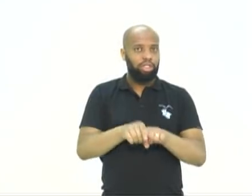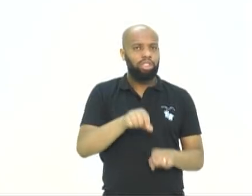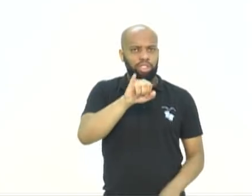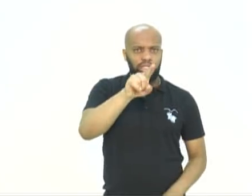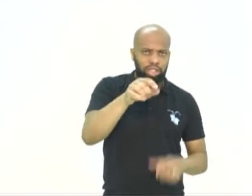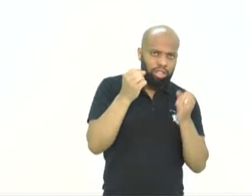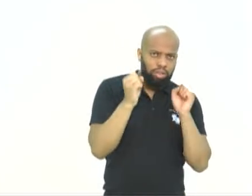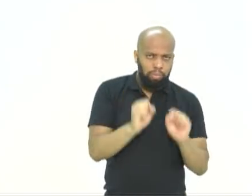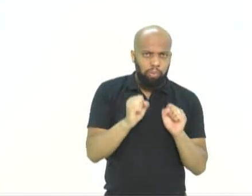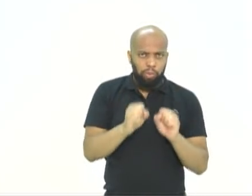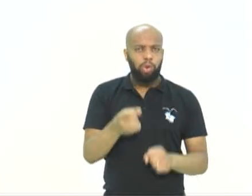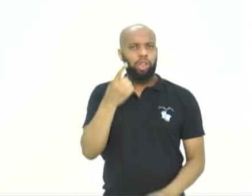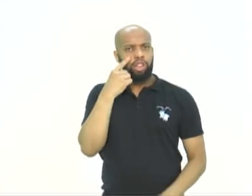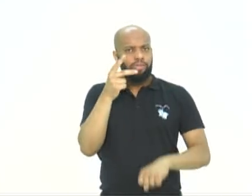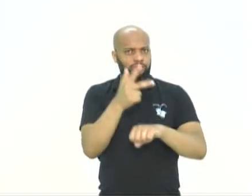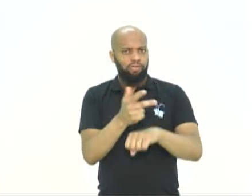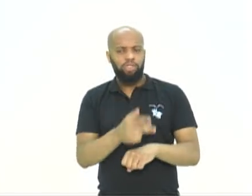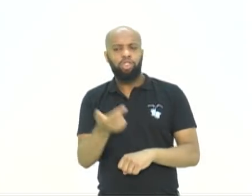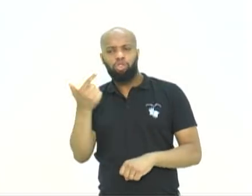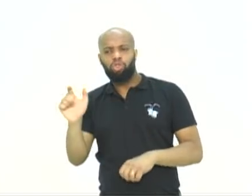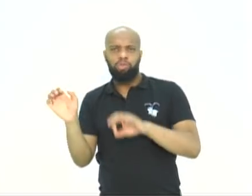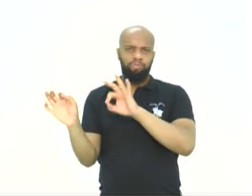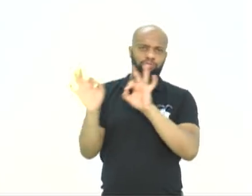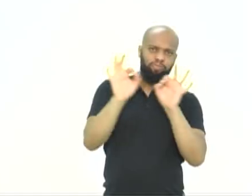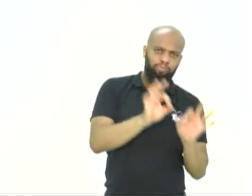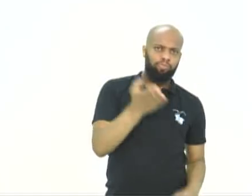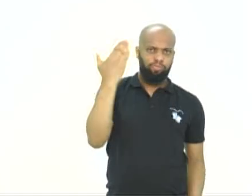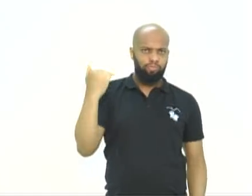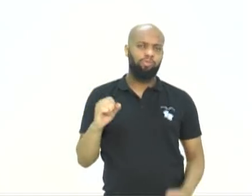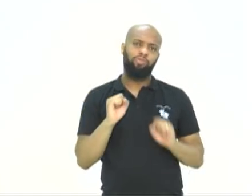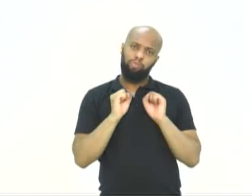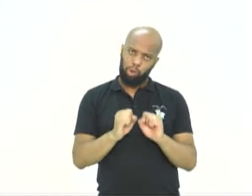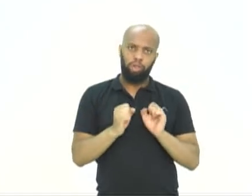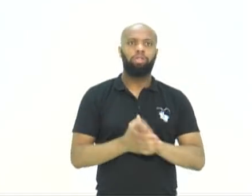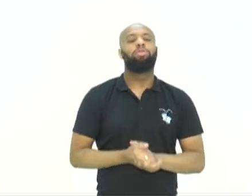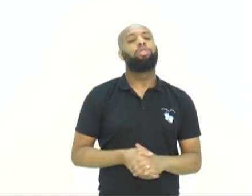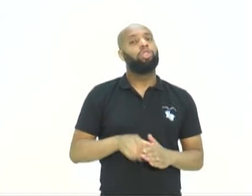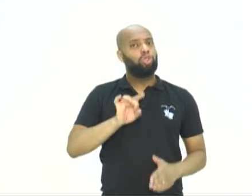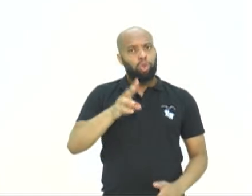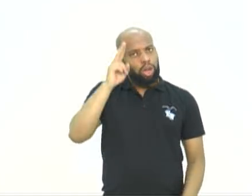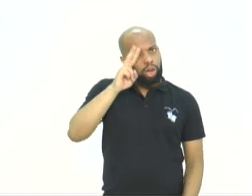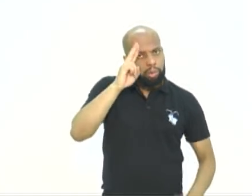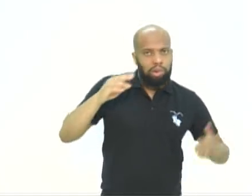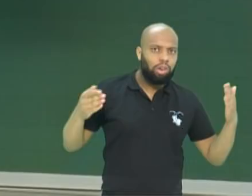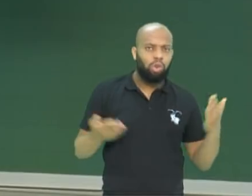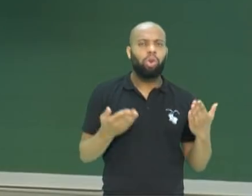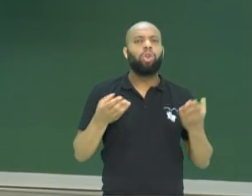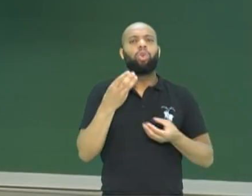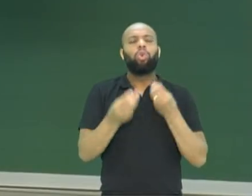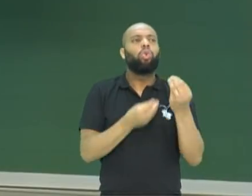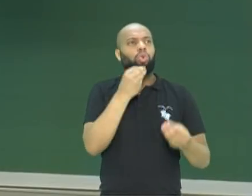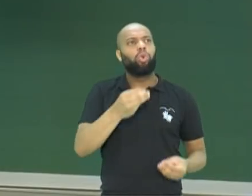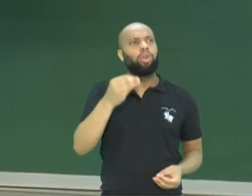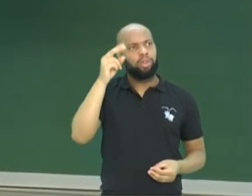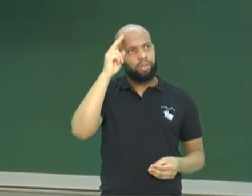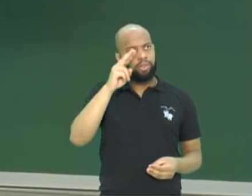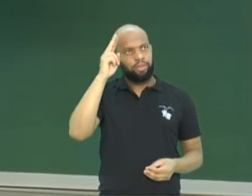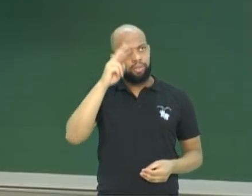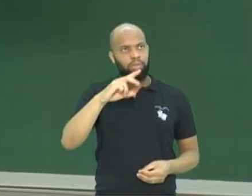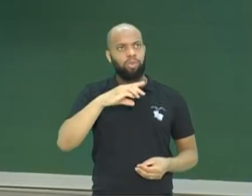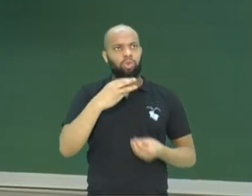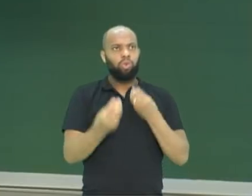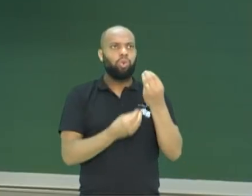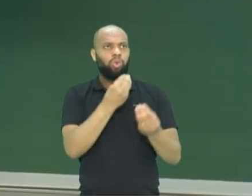dar uma revisada, olhar a última aula, isso tudo aqui a gente já falou. Nós estamos apenas relembrando. Como que seria essa